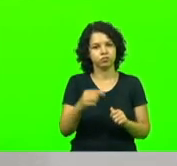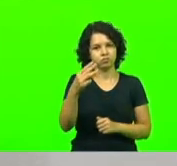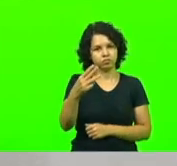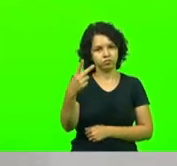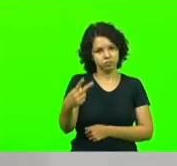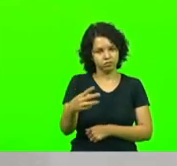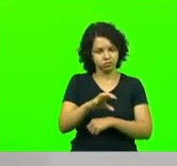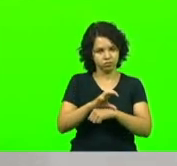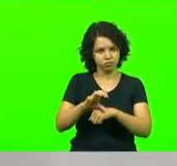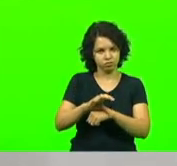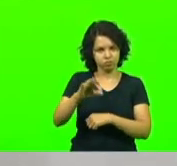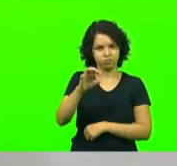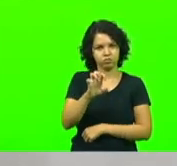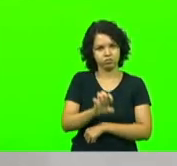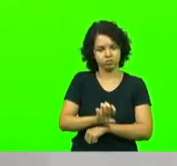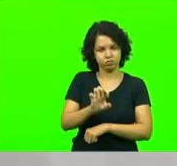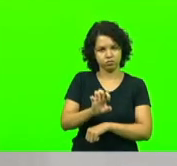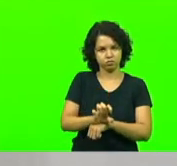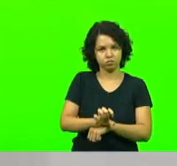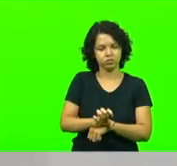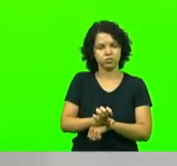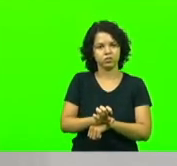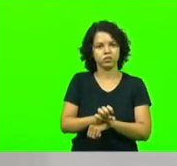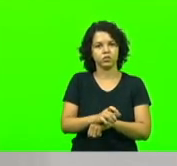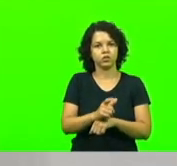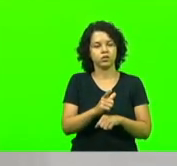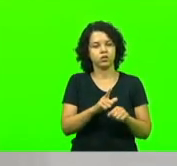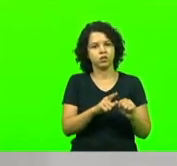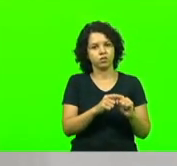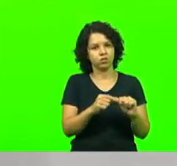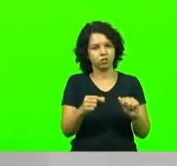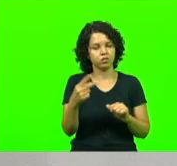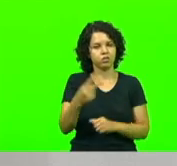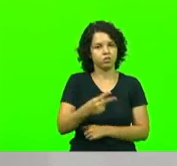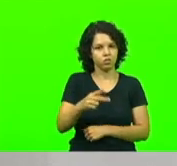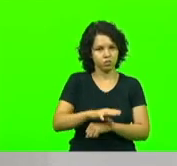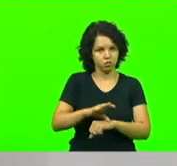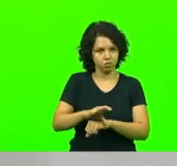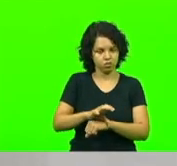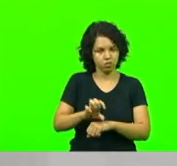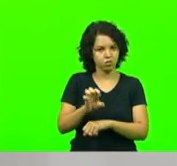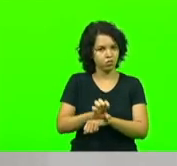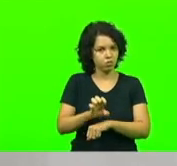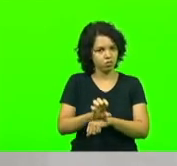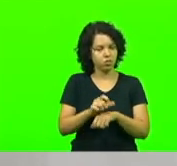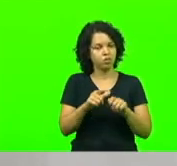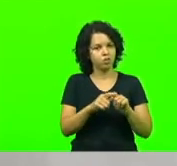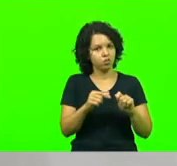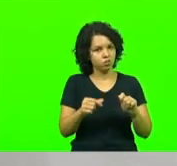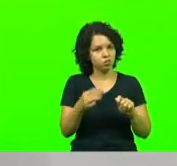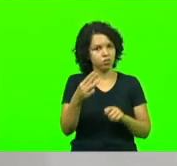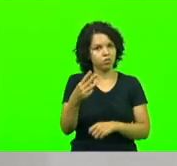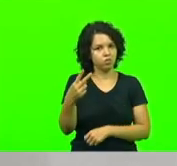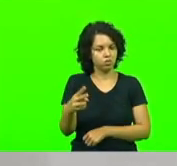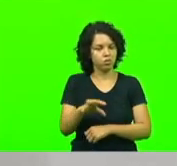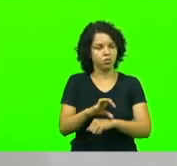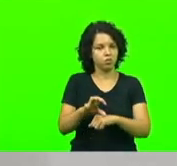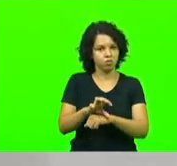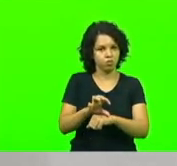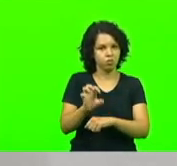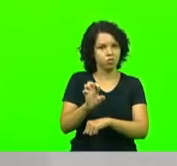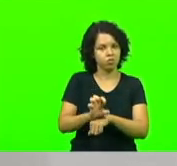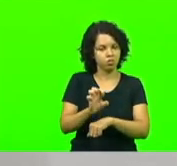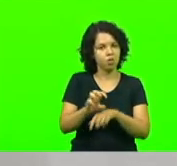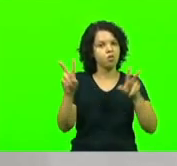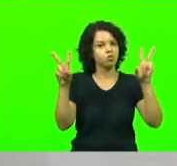Estadual, no artigo 2º da Constituição Federal e no artigo 32 da Constituição Estadual, que trata da